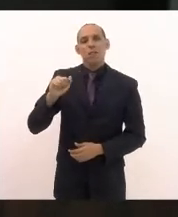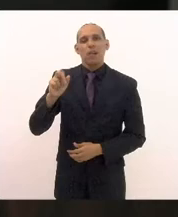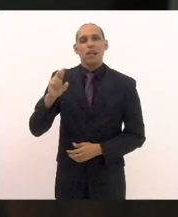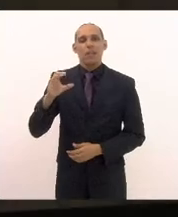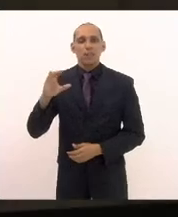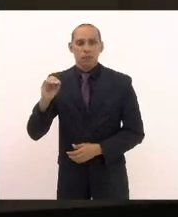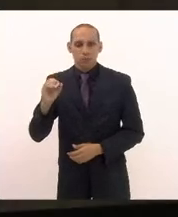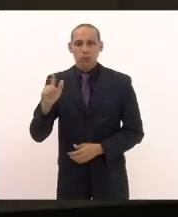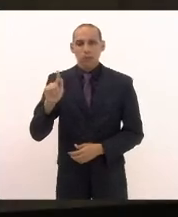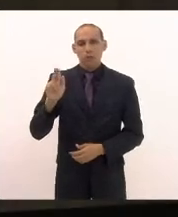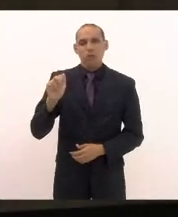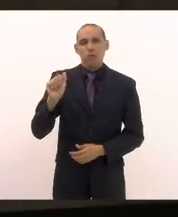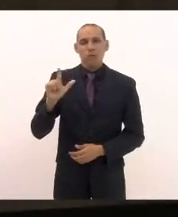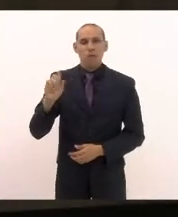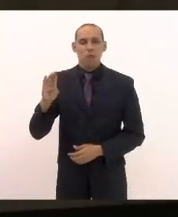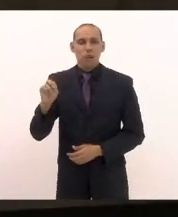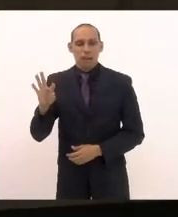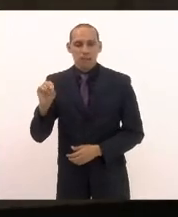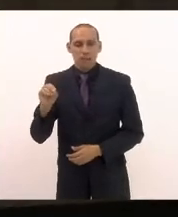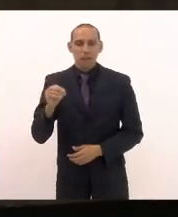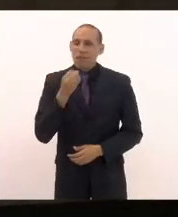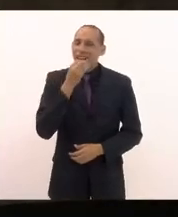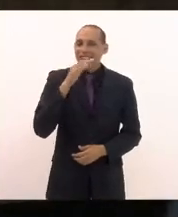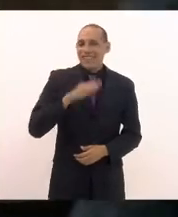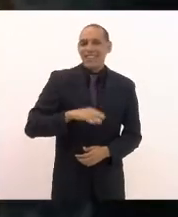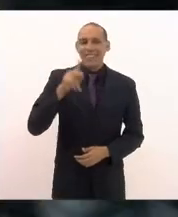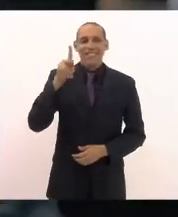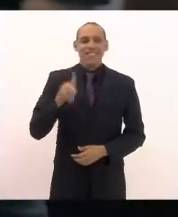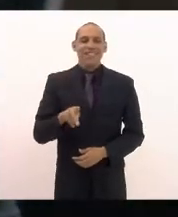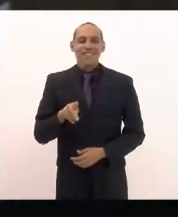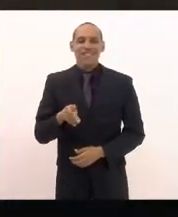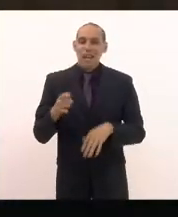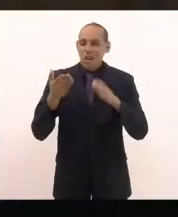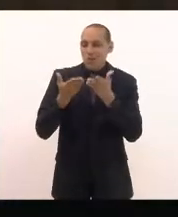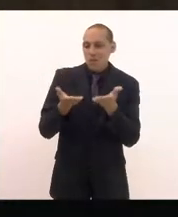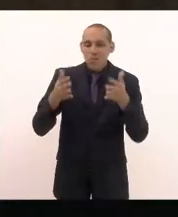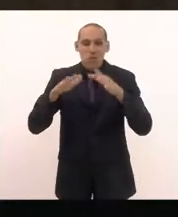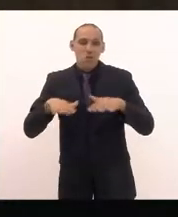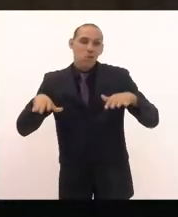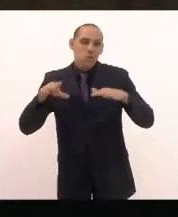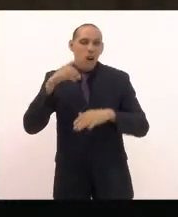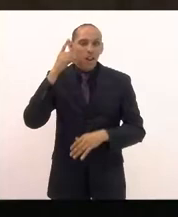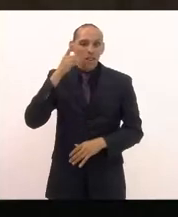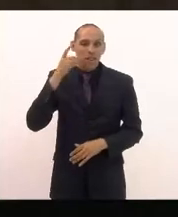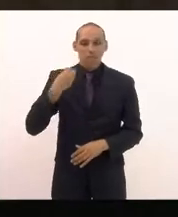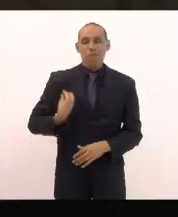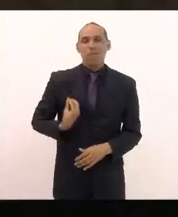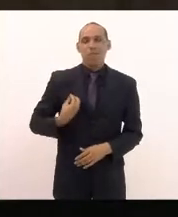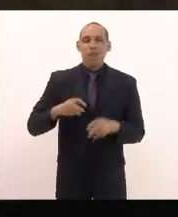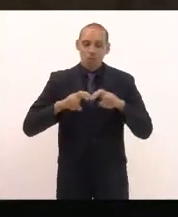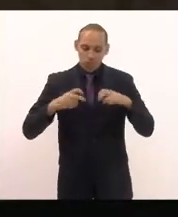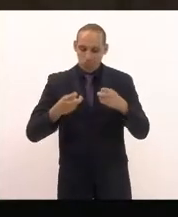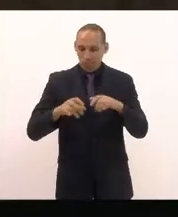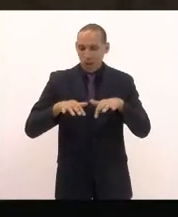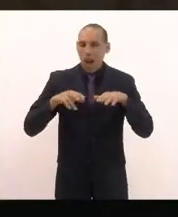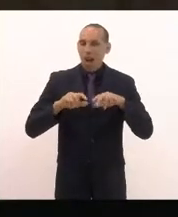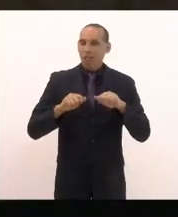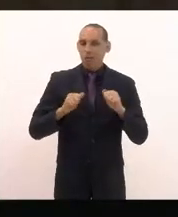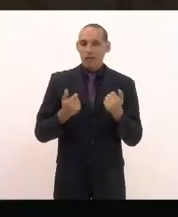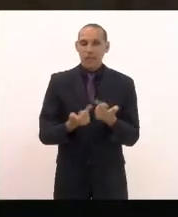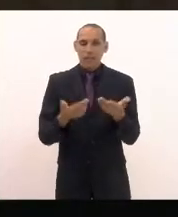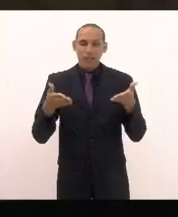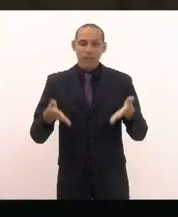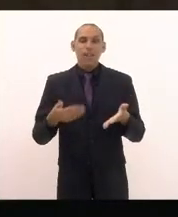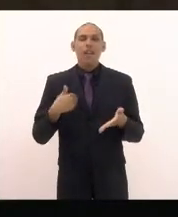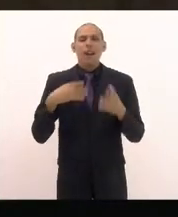Galberto. Boa tarde, senhora presidente. Boa tarde, os demais deputados que se encontram no plenário da Alerj. Eu gostaria